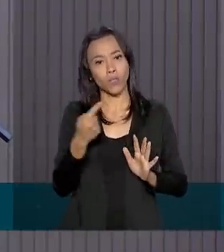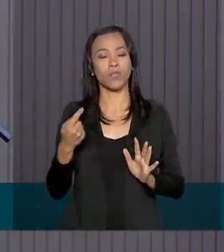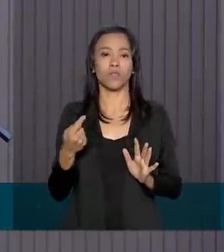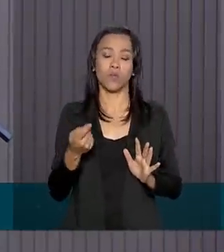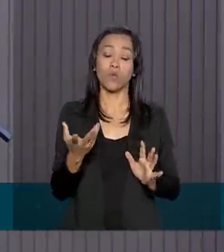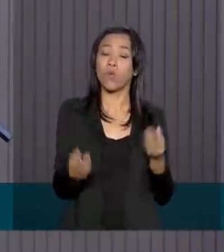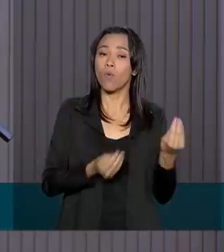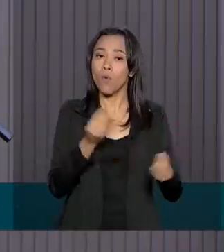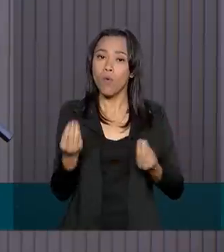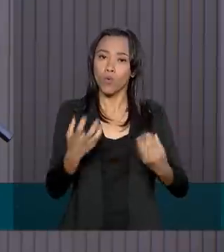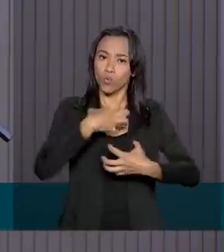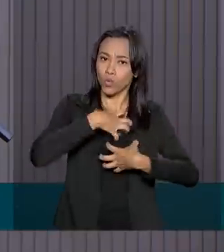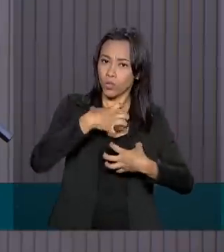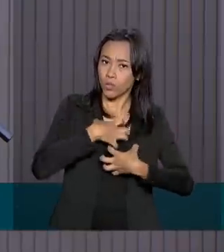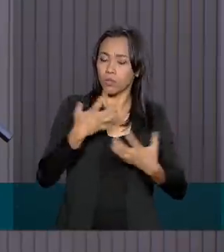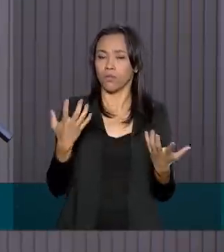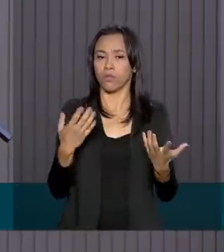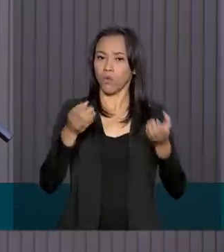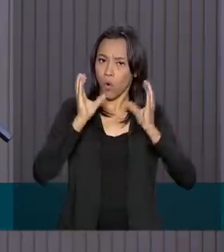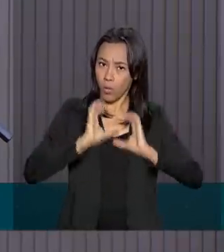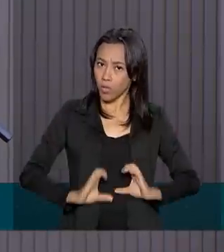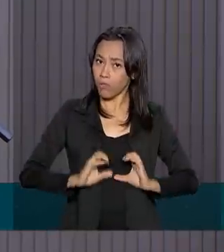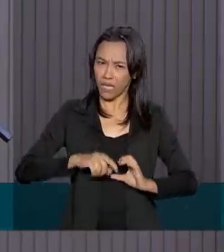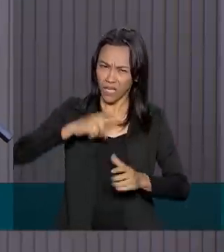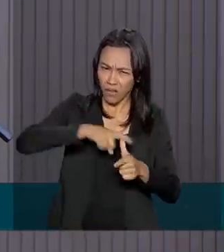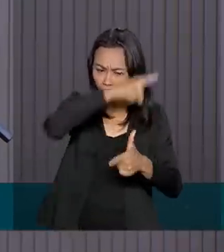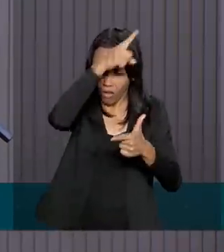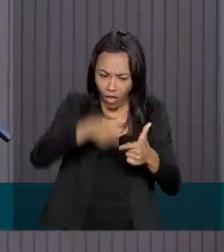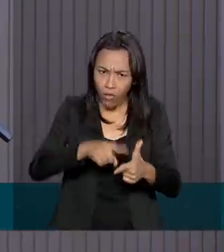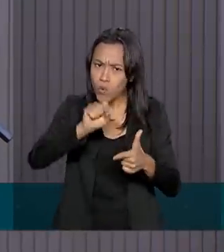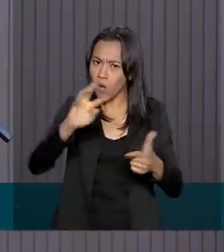atos para que ela realmente não se repita daquela forma.